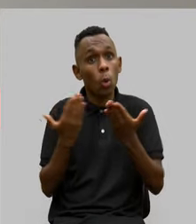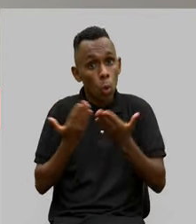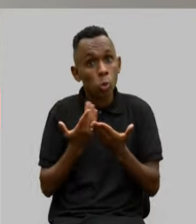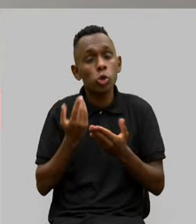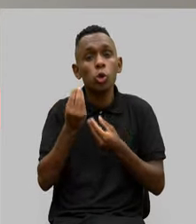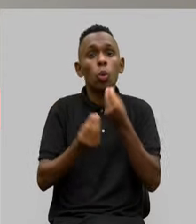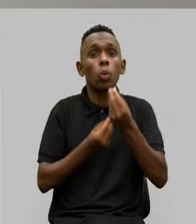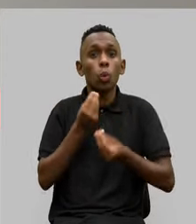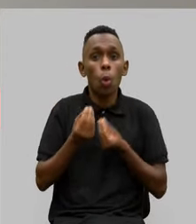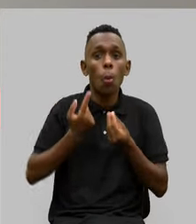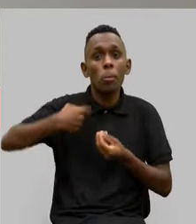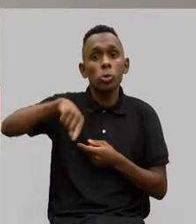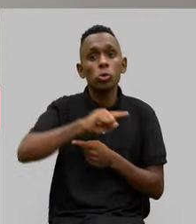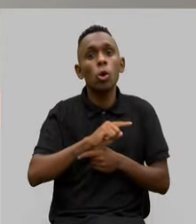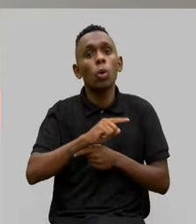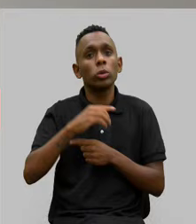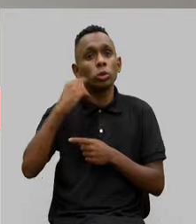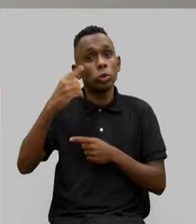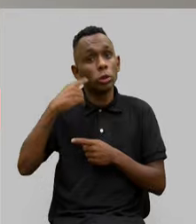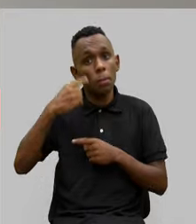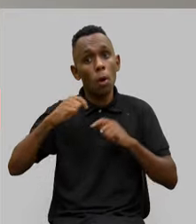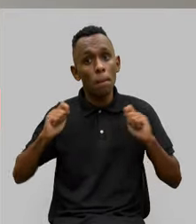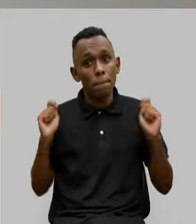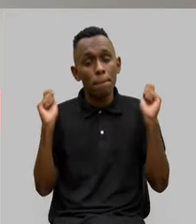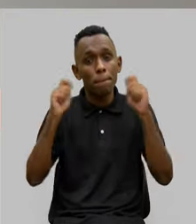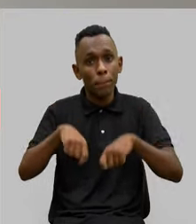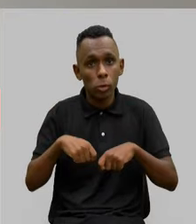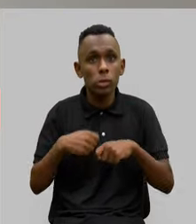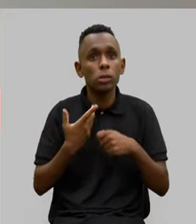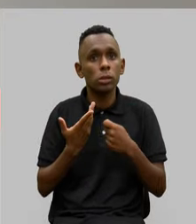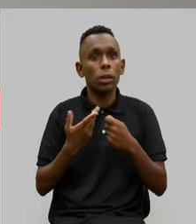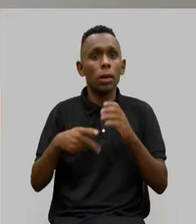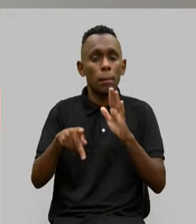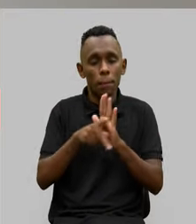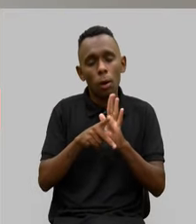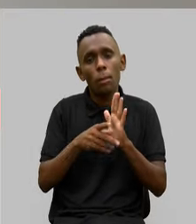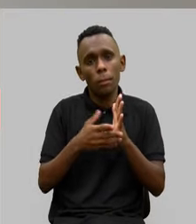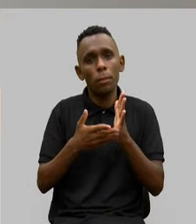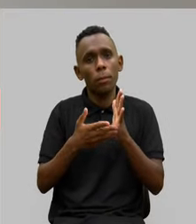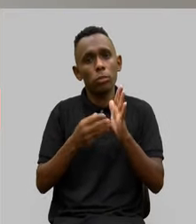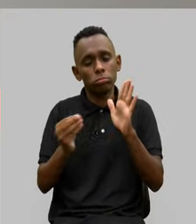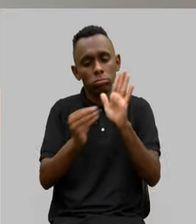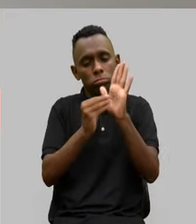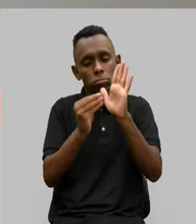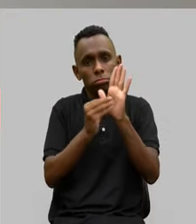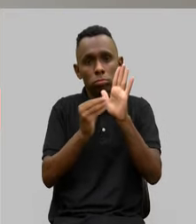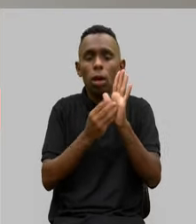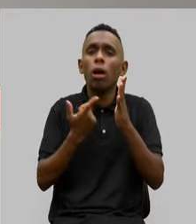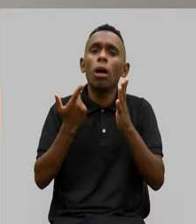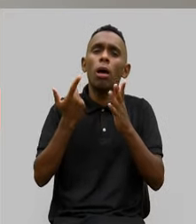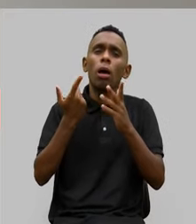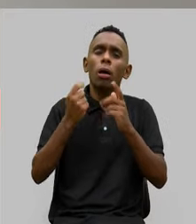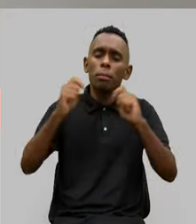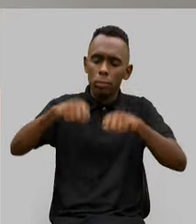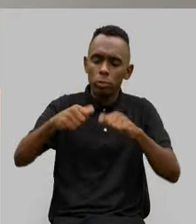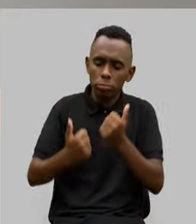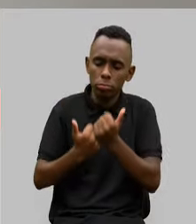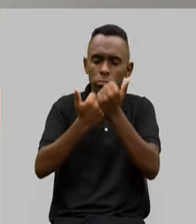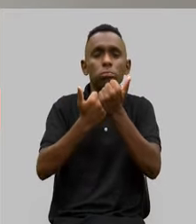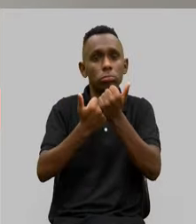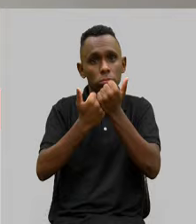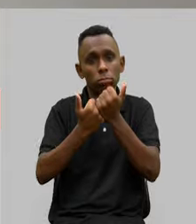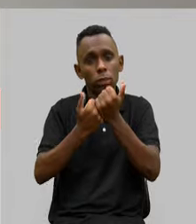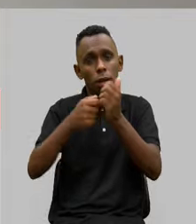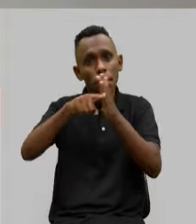de como nós parlamentares podemos indicando emenda parlamentar eh contribuir pra pesquisa porque